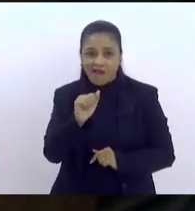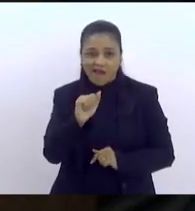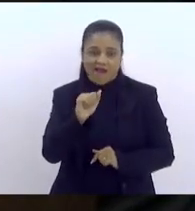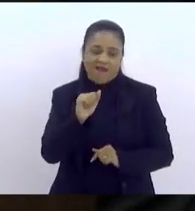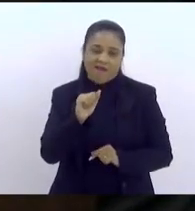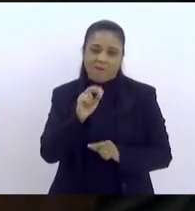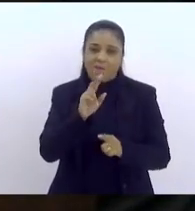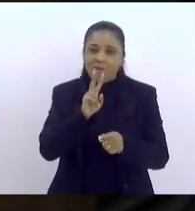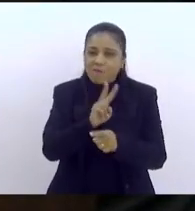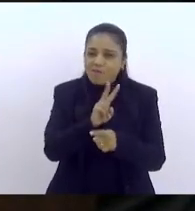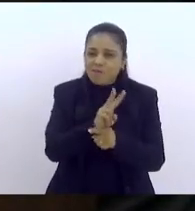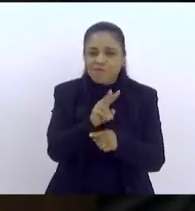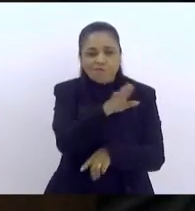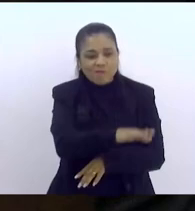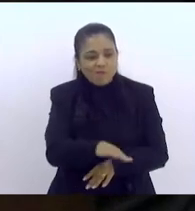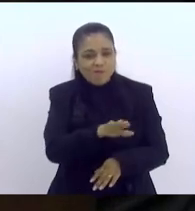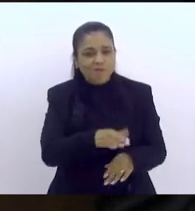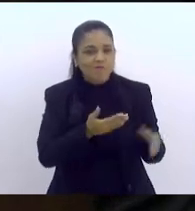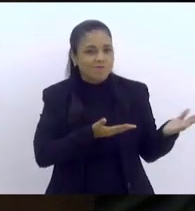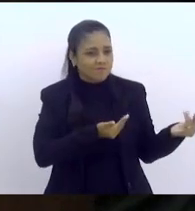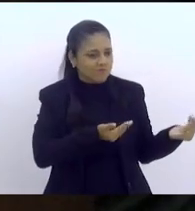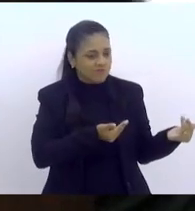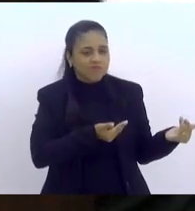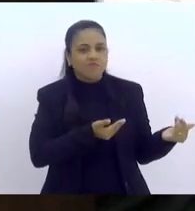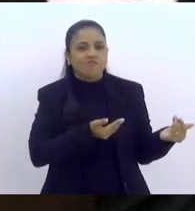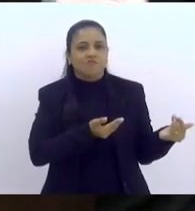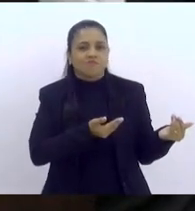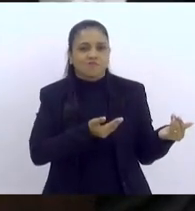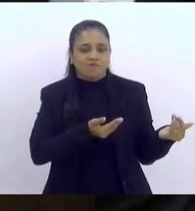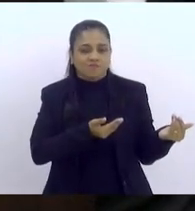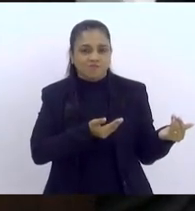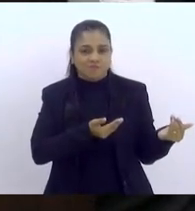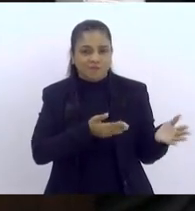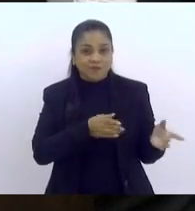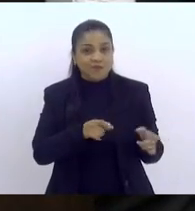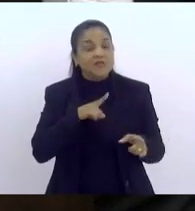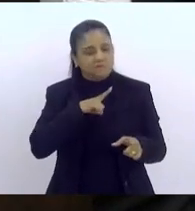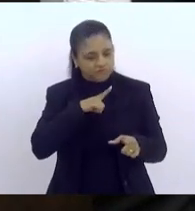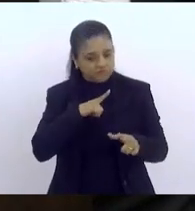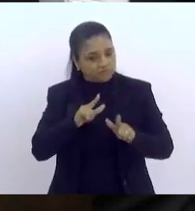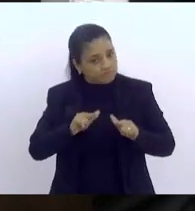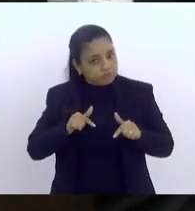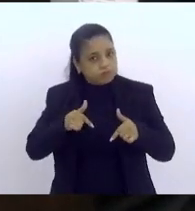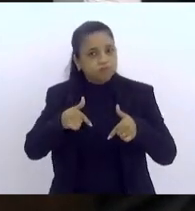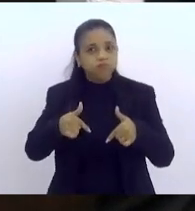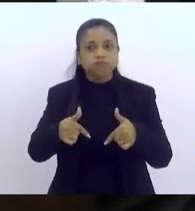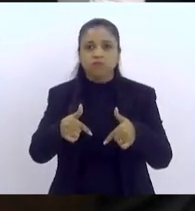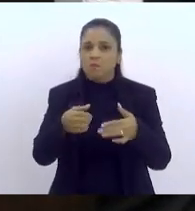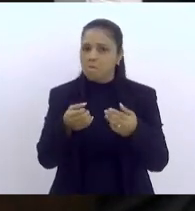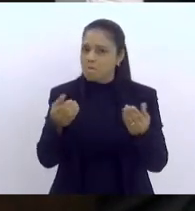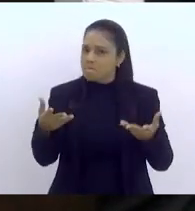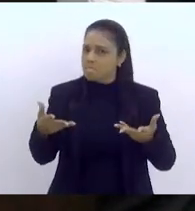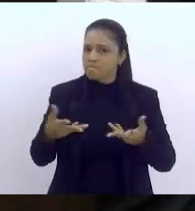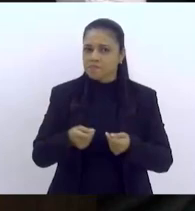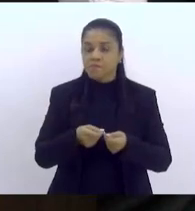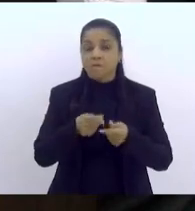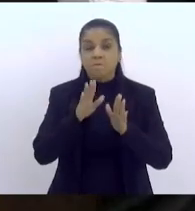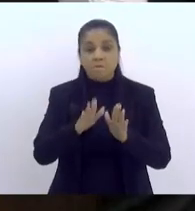inteiro. É uma legislação robusta e que tem muita eficiência, mas